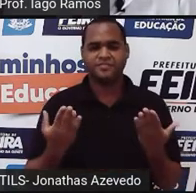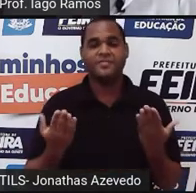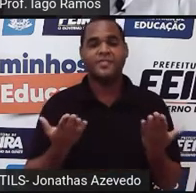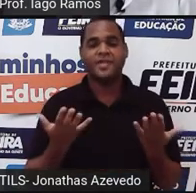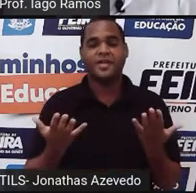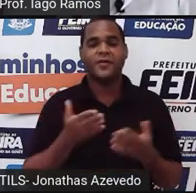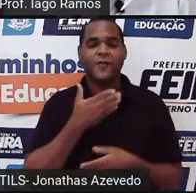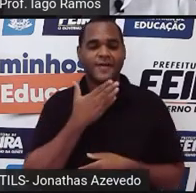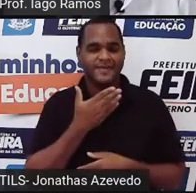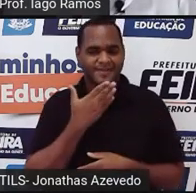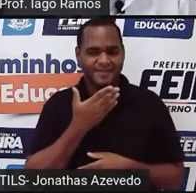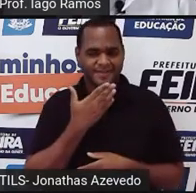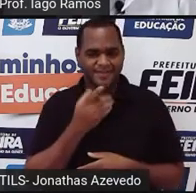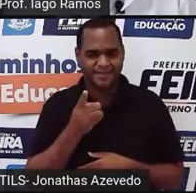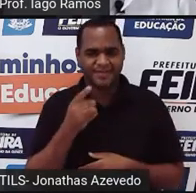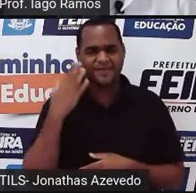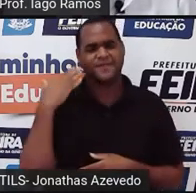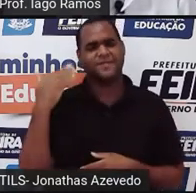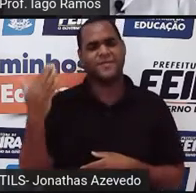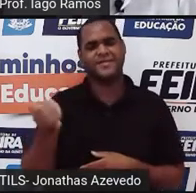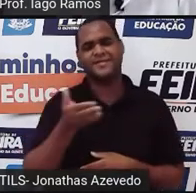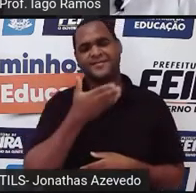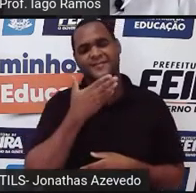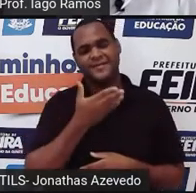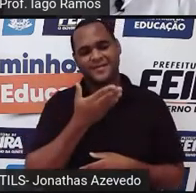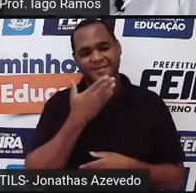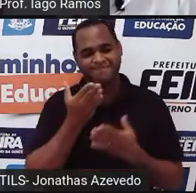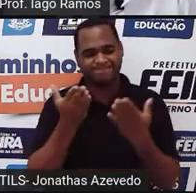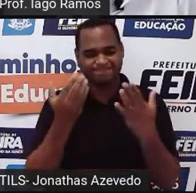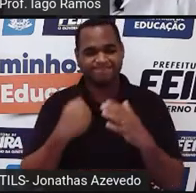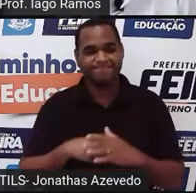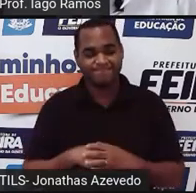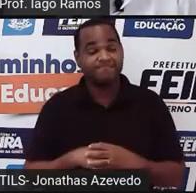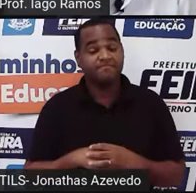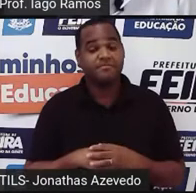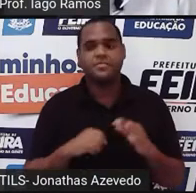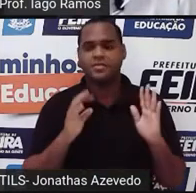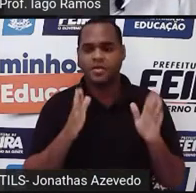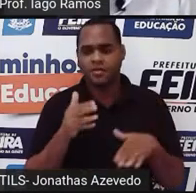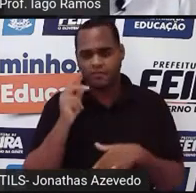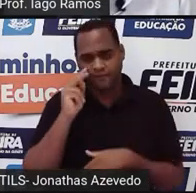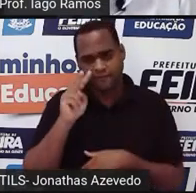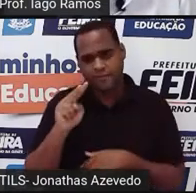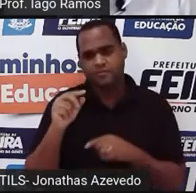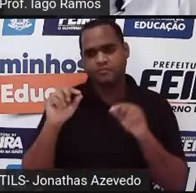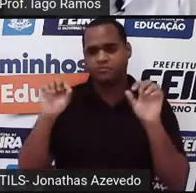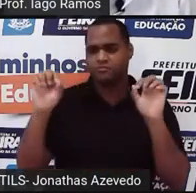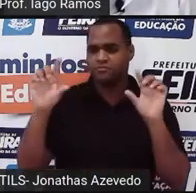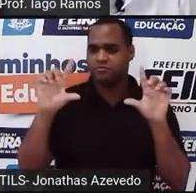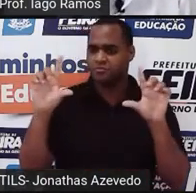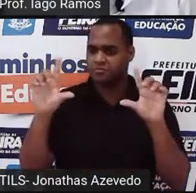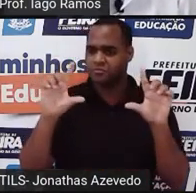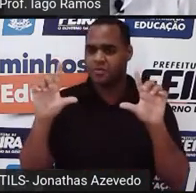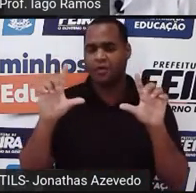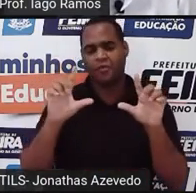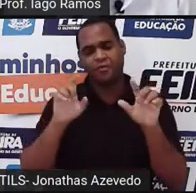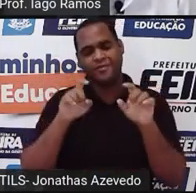você conhece a logomarca é bem famosa né talvez você já tenha visto em televisão